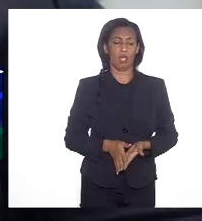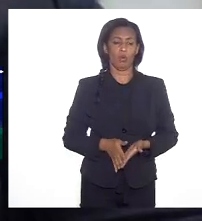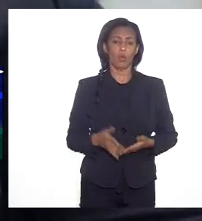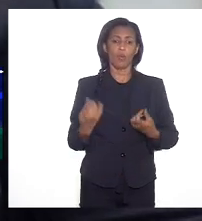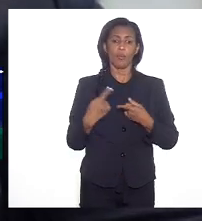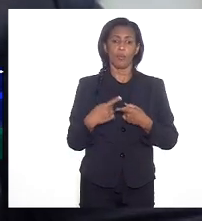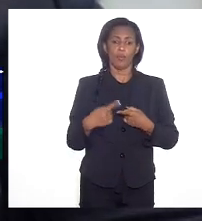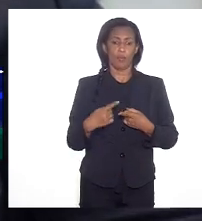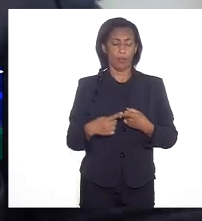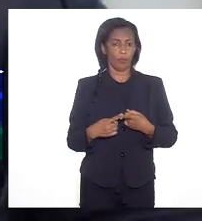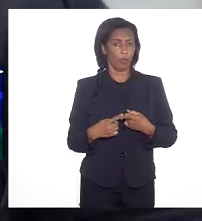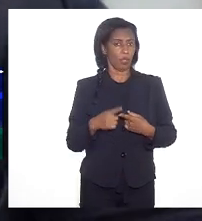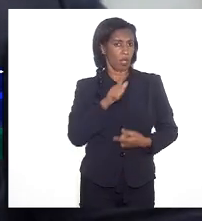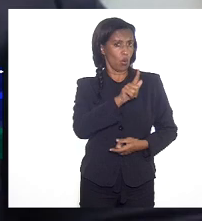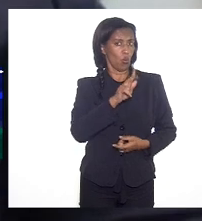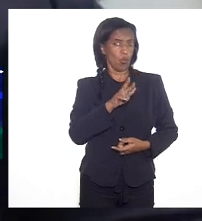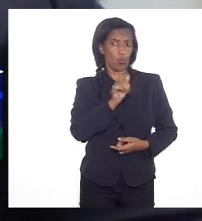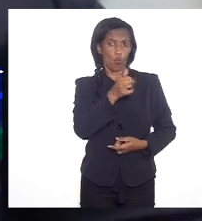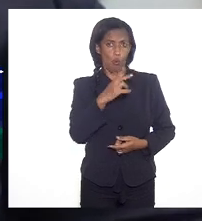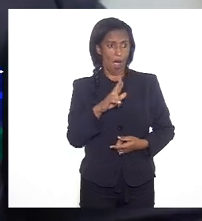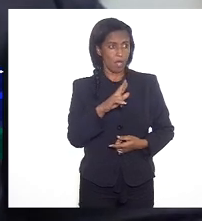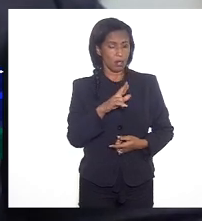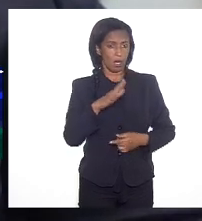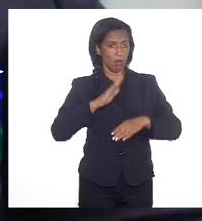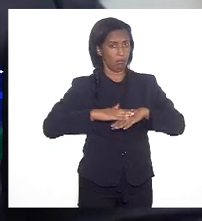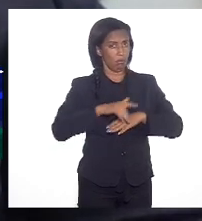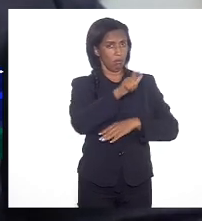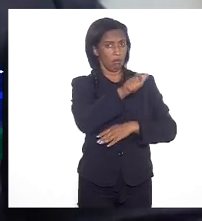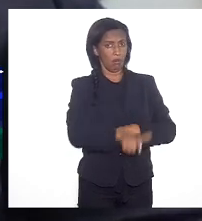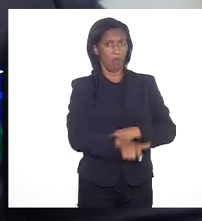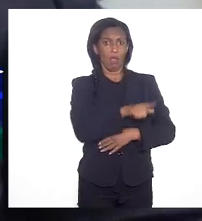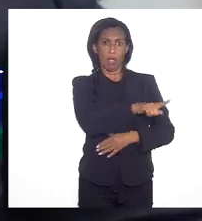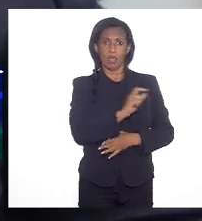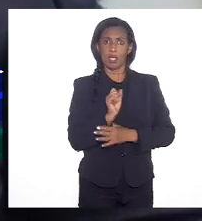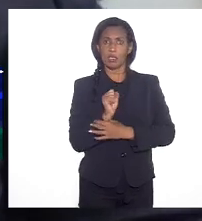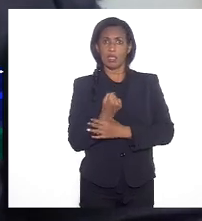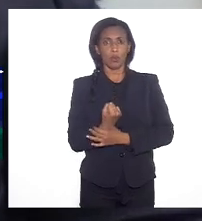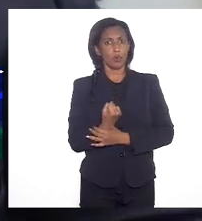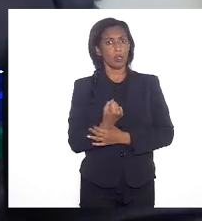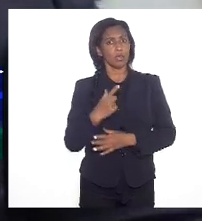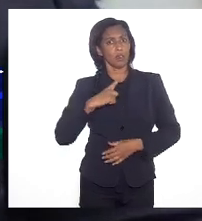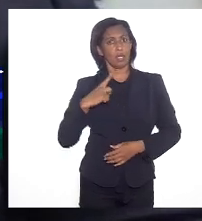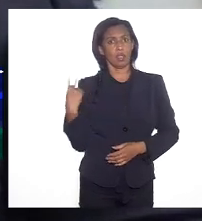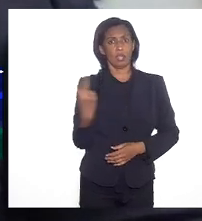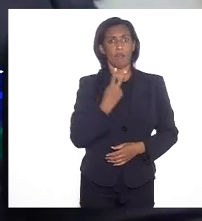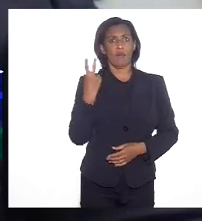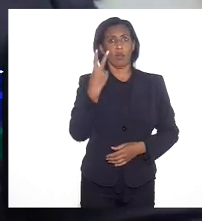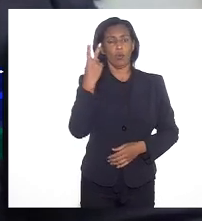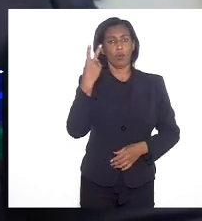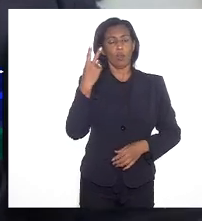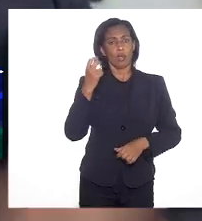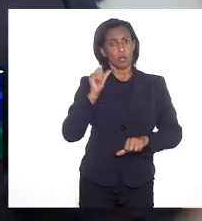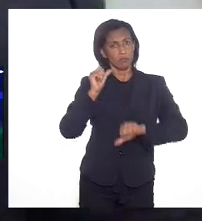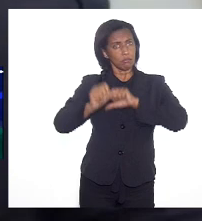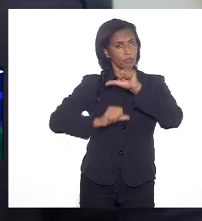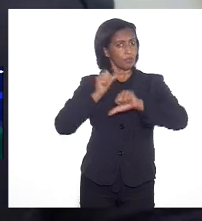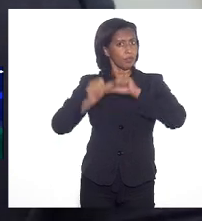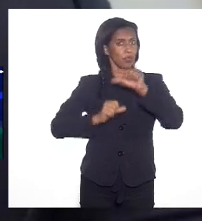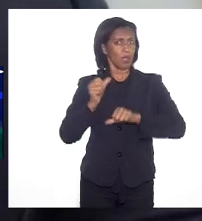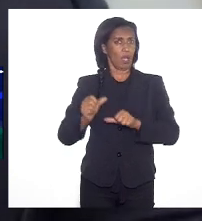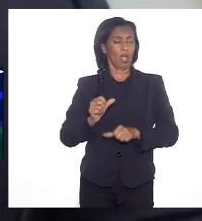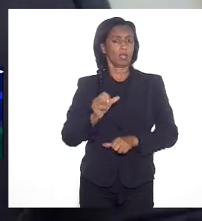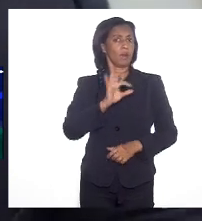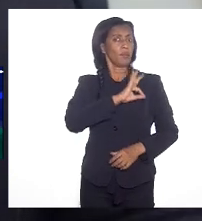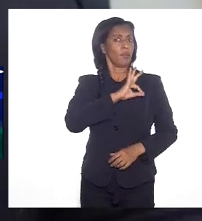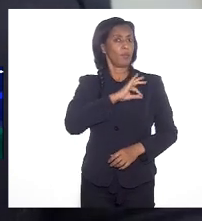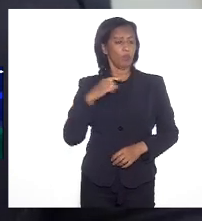o guarda municipal em si é um agente de segurança que quer ser valorizado, quer ser transformado em polícia municipal, que é uma pauta nossa.